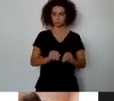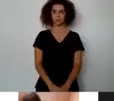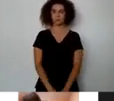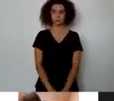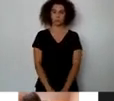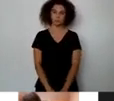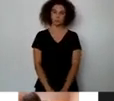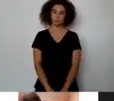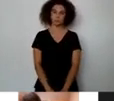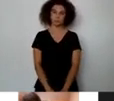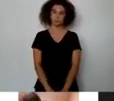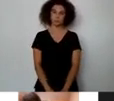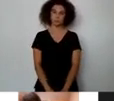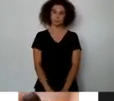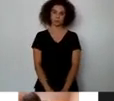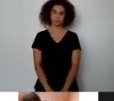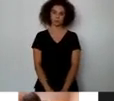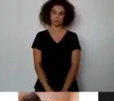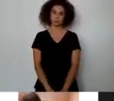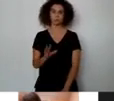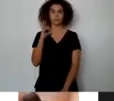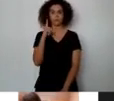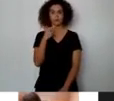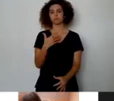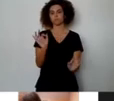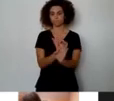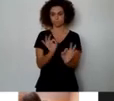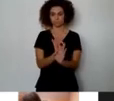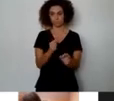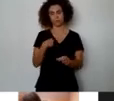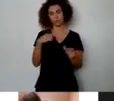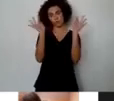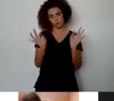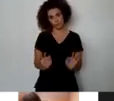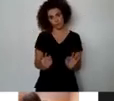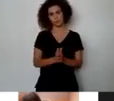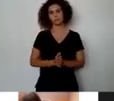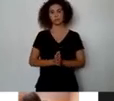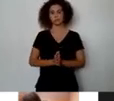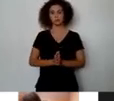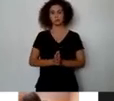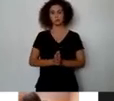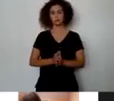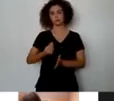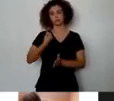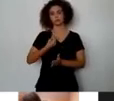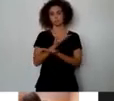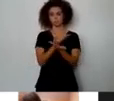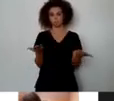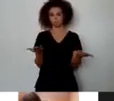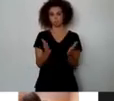Eu acho que é isso. Eu acho que foi muito produtivo, muito bom. Eu estou muito feliz com a participação de todo mundo.